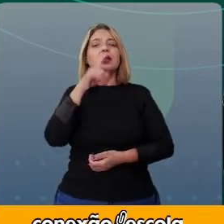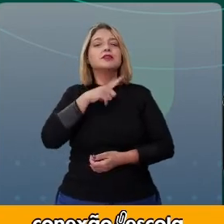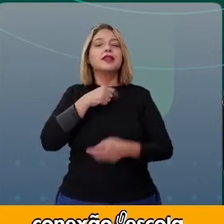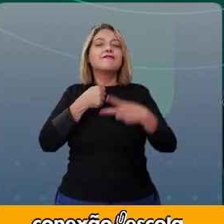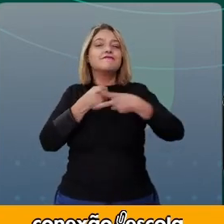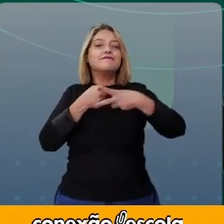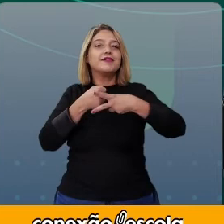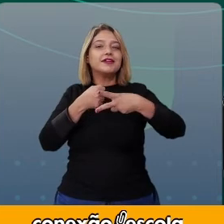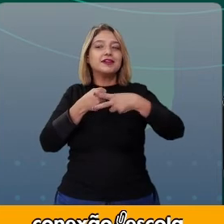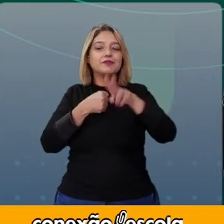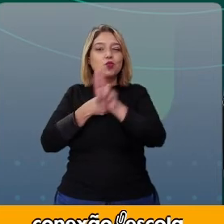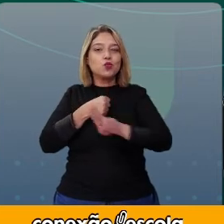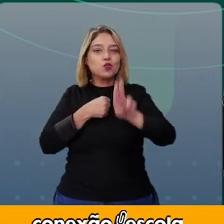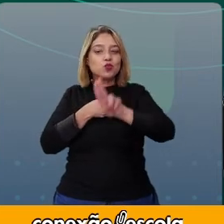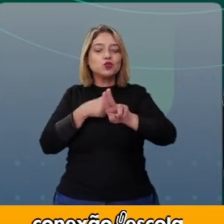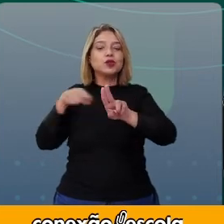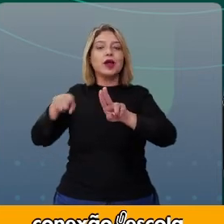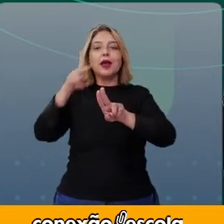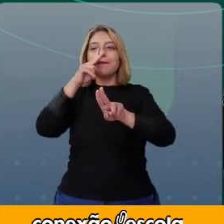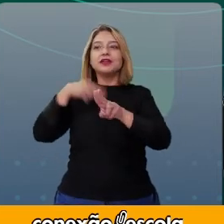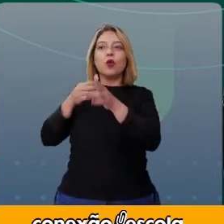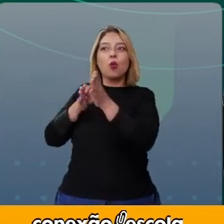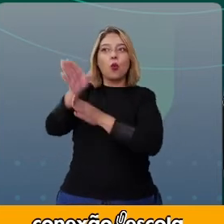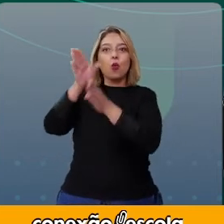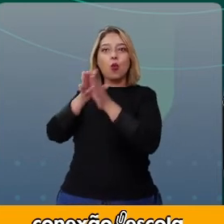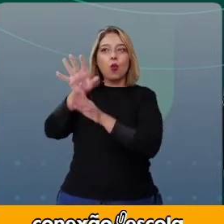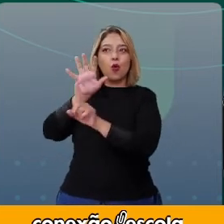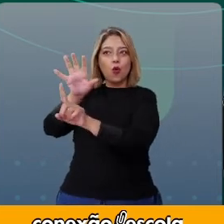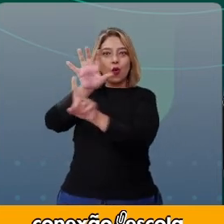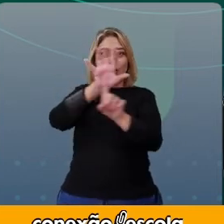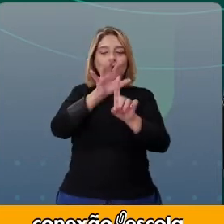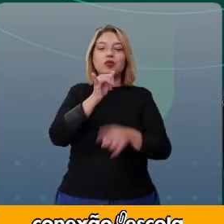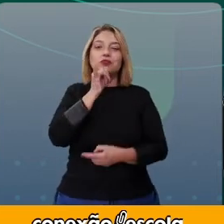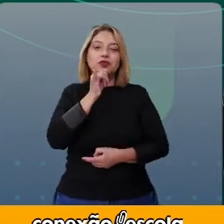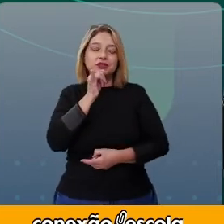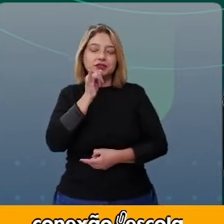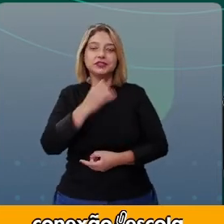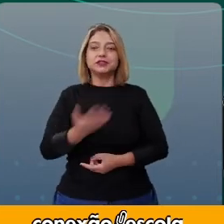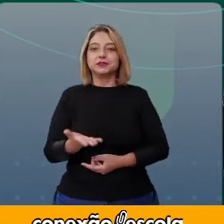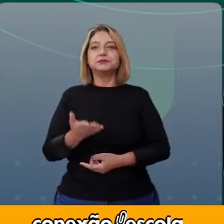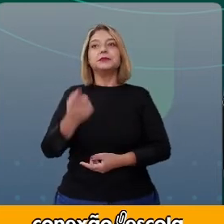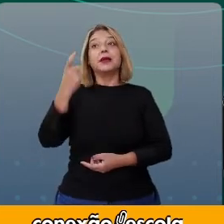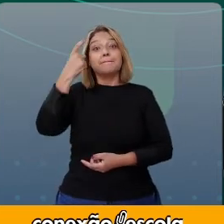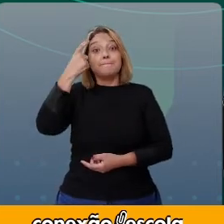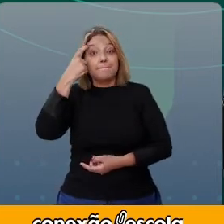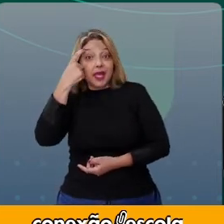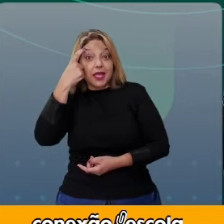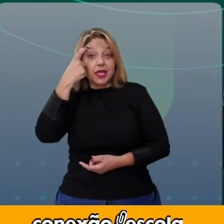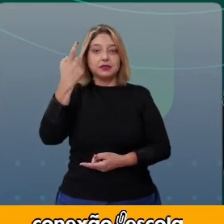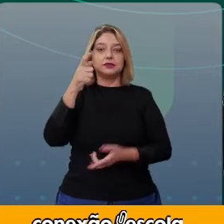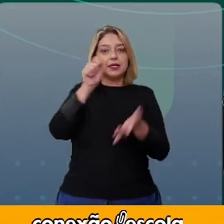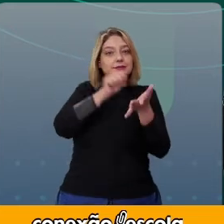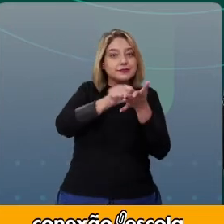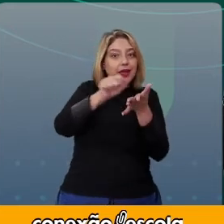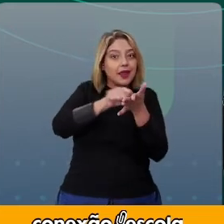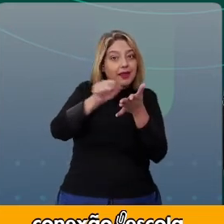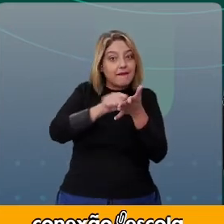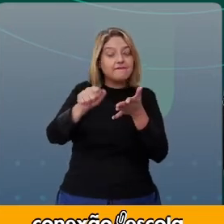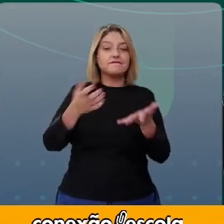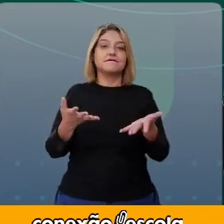ver no texto, que são verbos no modo imperativo, como por exemplo, pense,